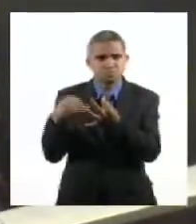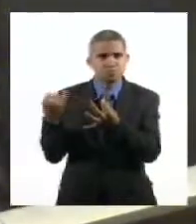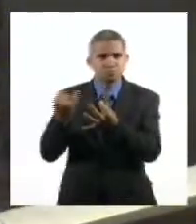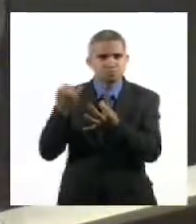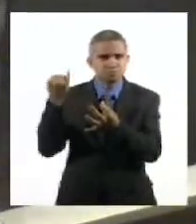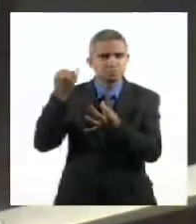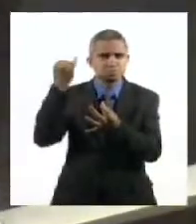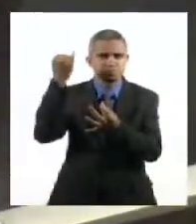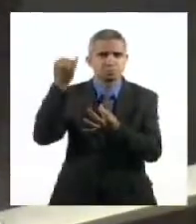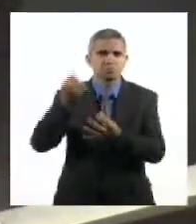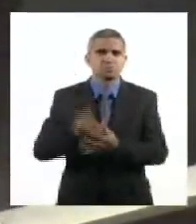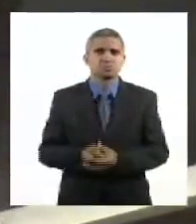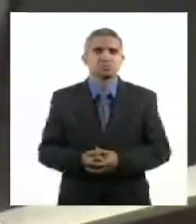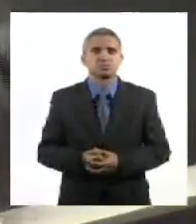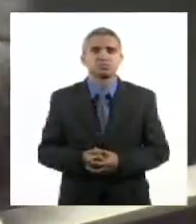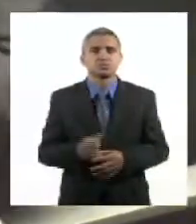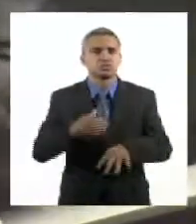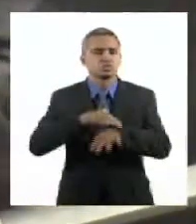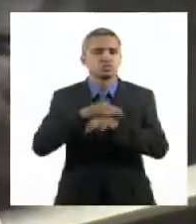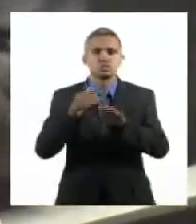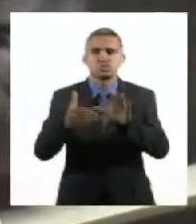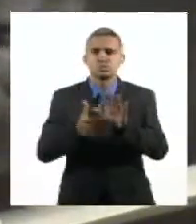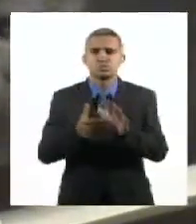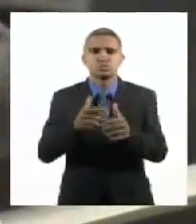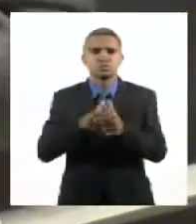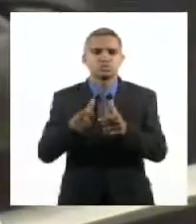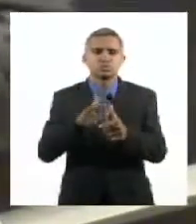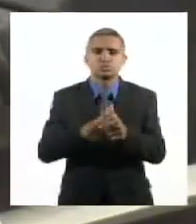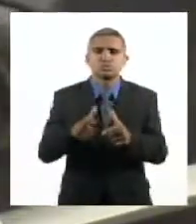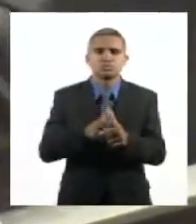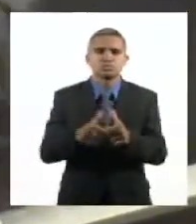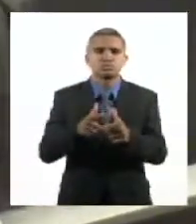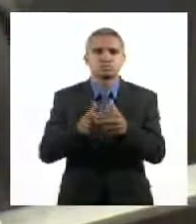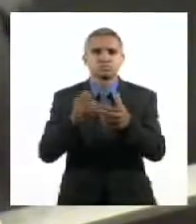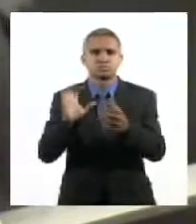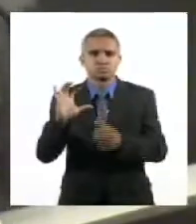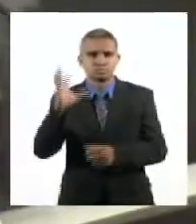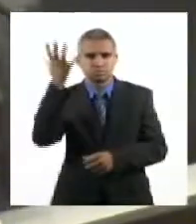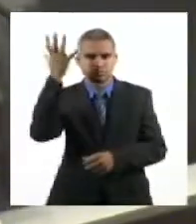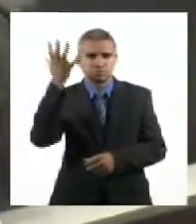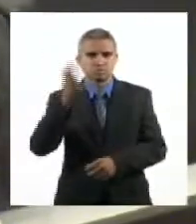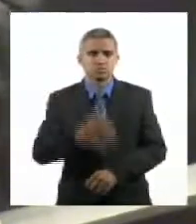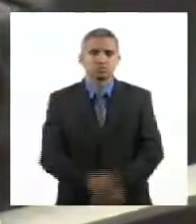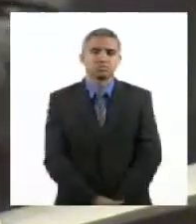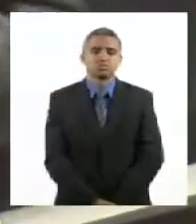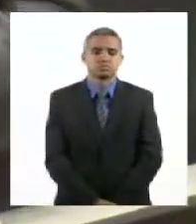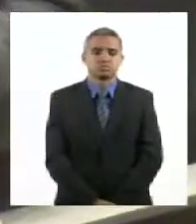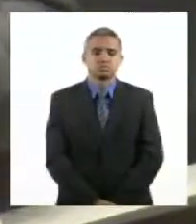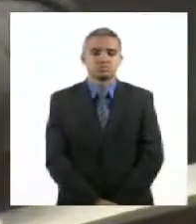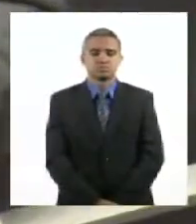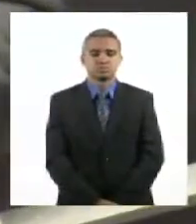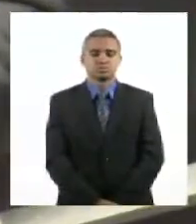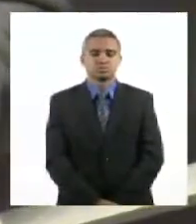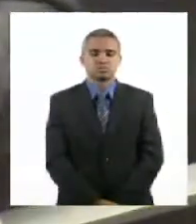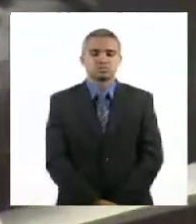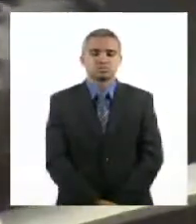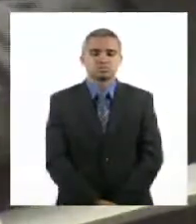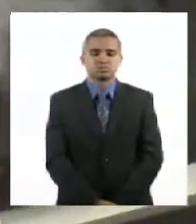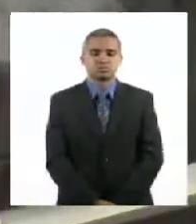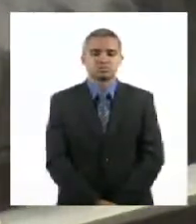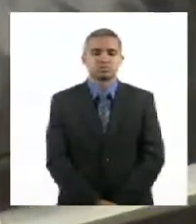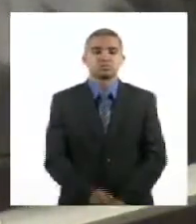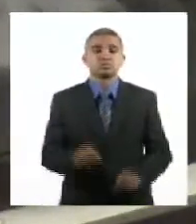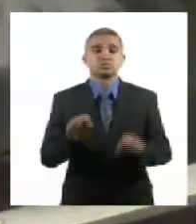toda essa situação contratual de nulidade, que é um vício